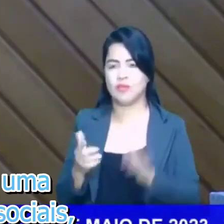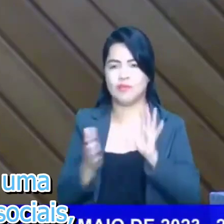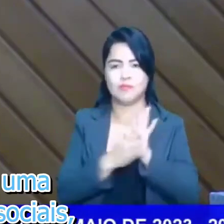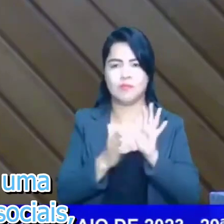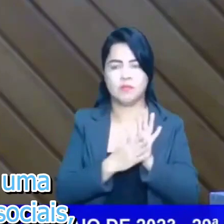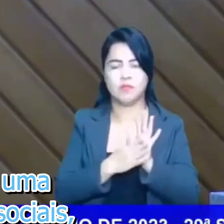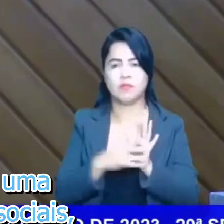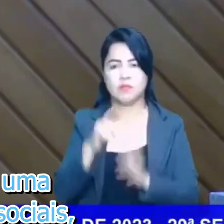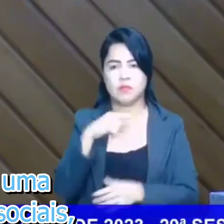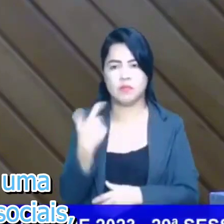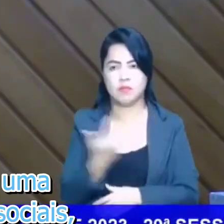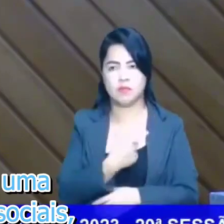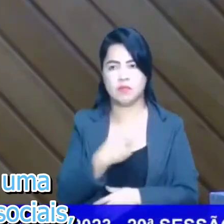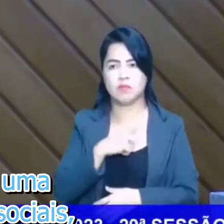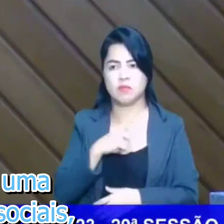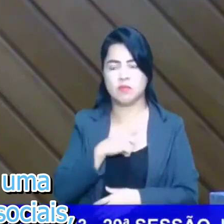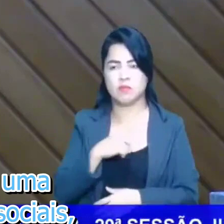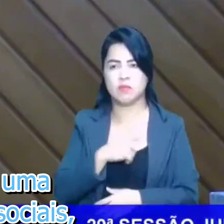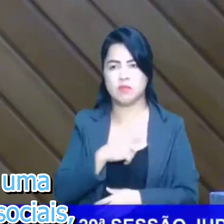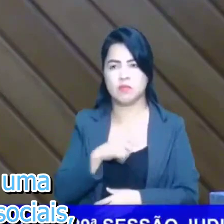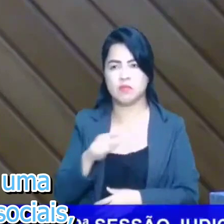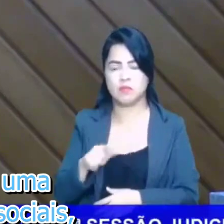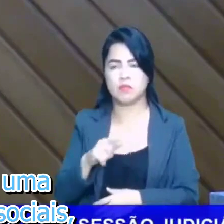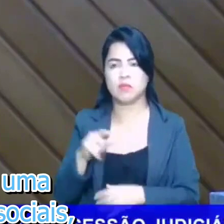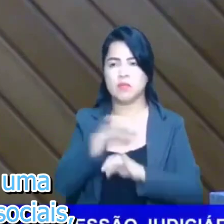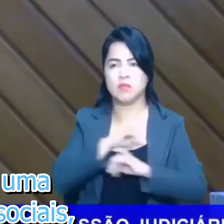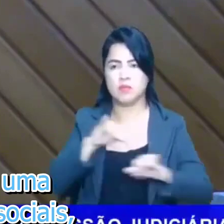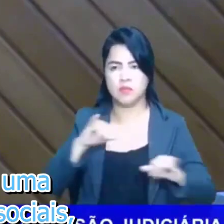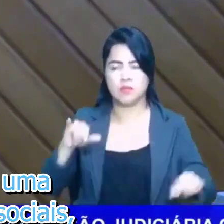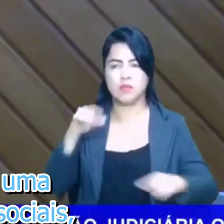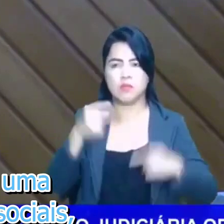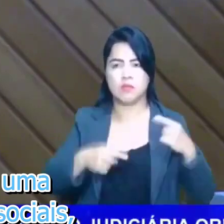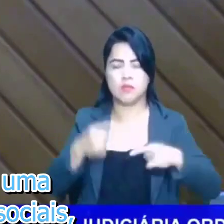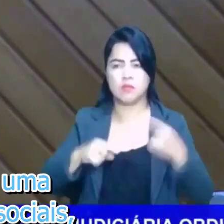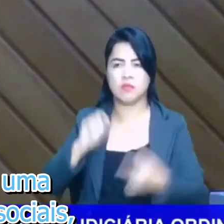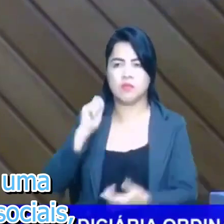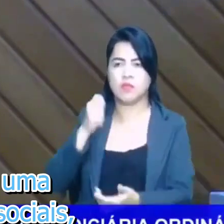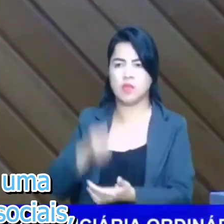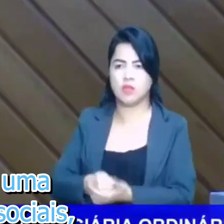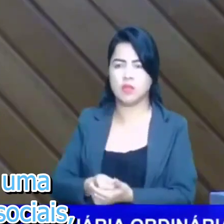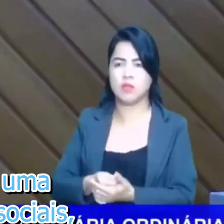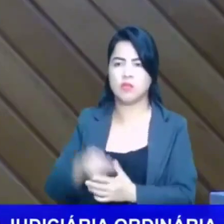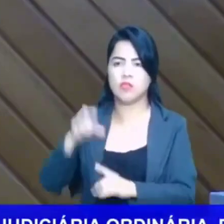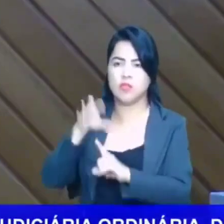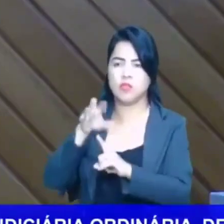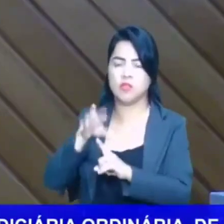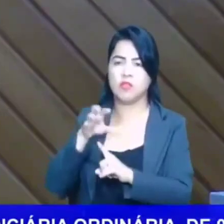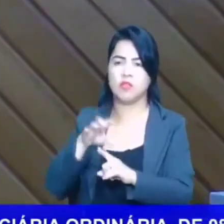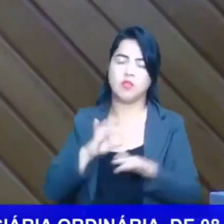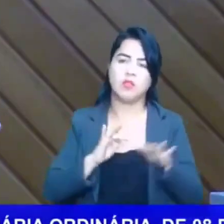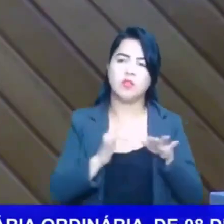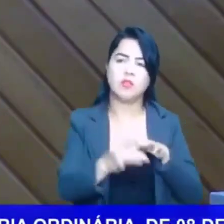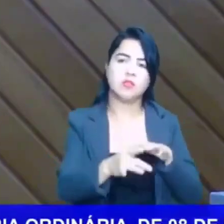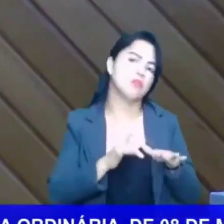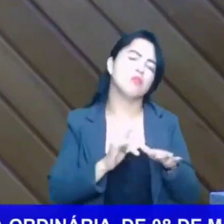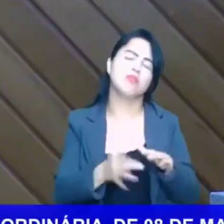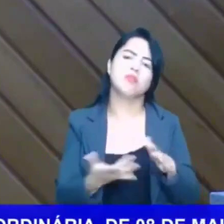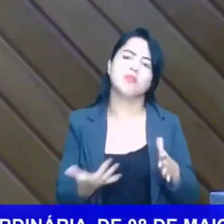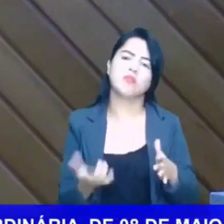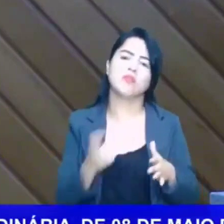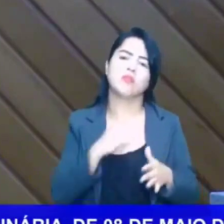temos um fato que constitui um ilícito, que é uma propaganda paga por influenciador digital nas redes sociais, e que